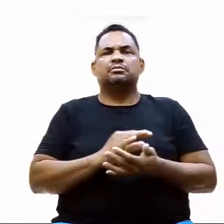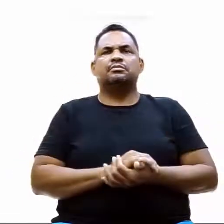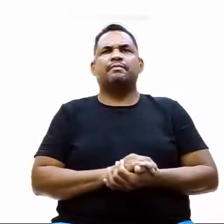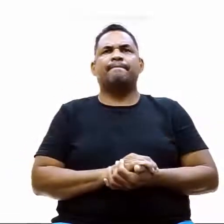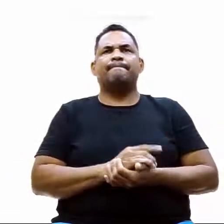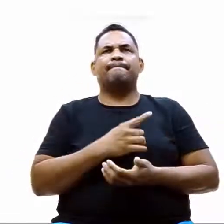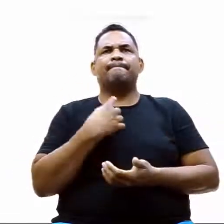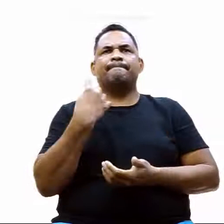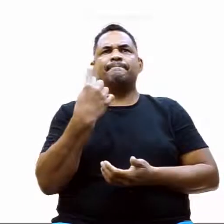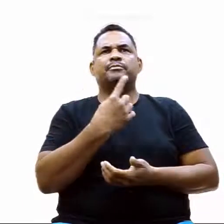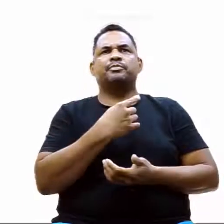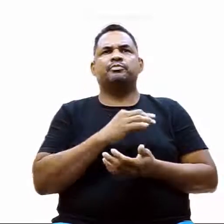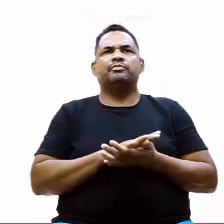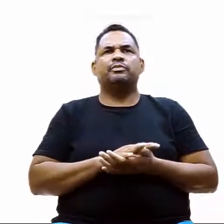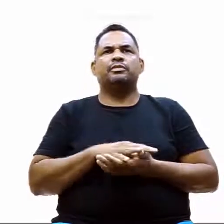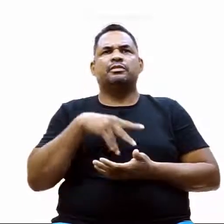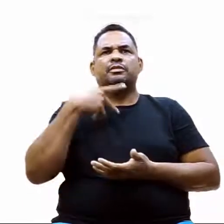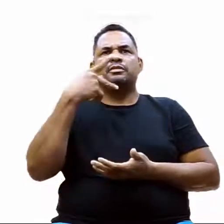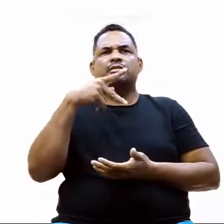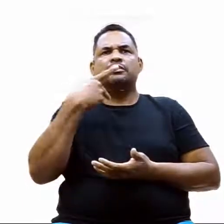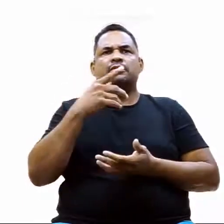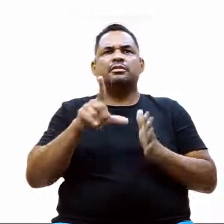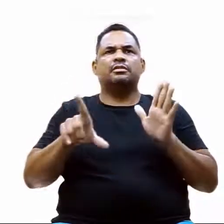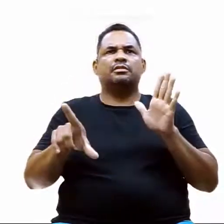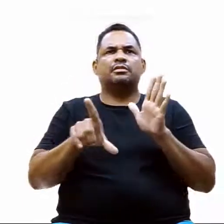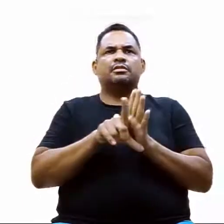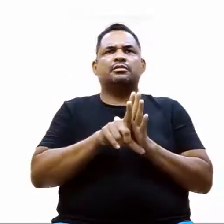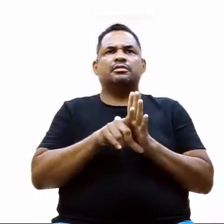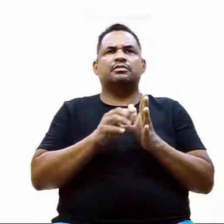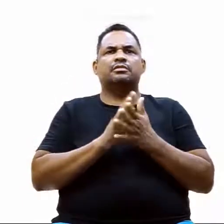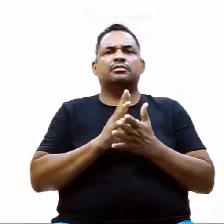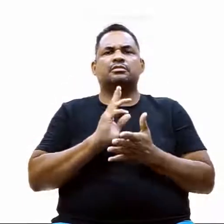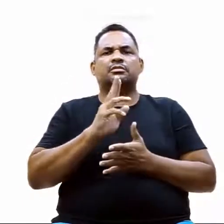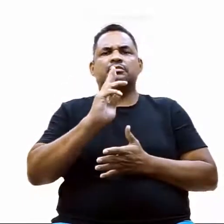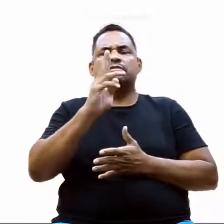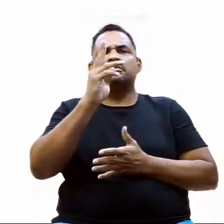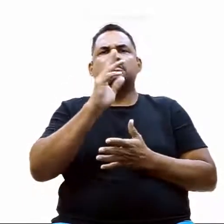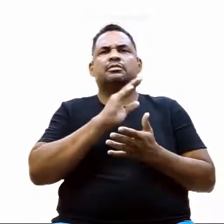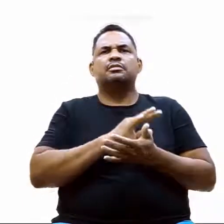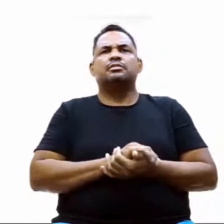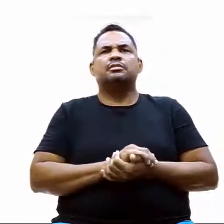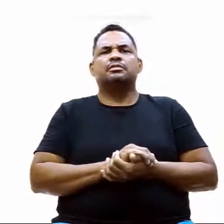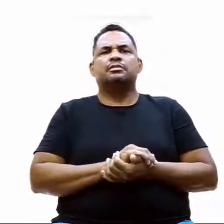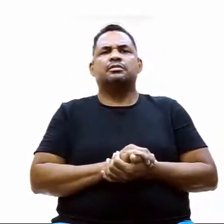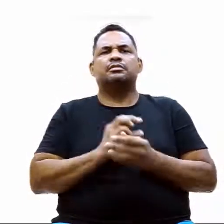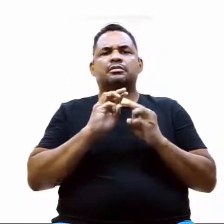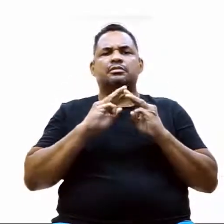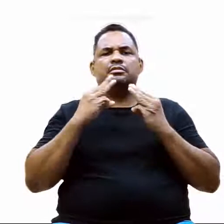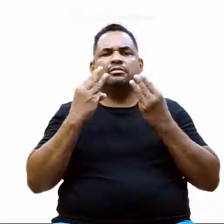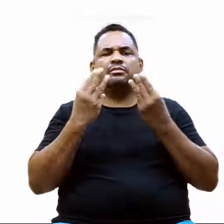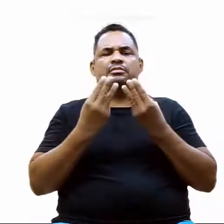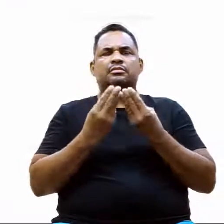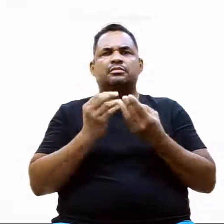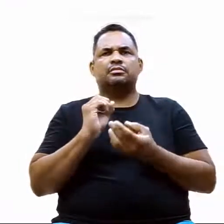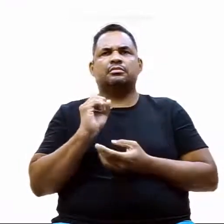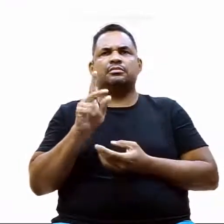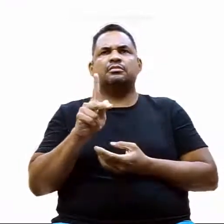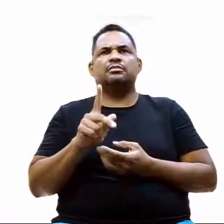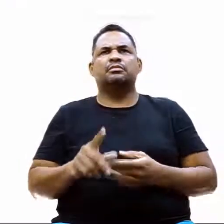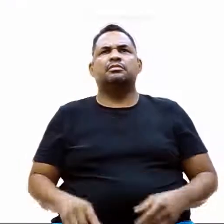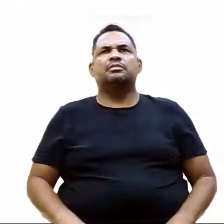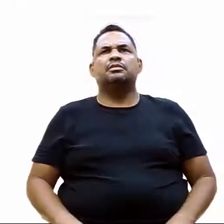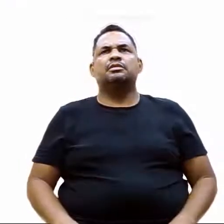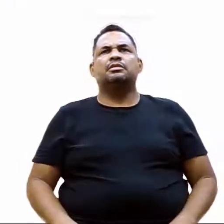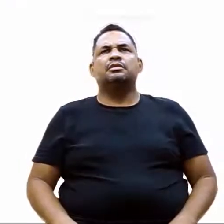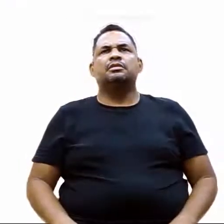estamos falando da lei da conservação da massa, ok?